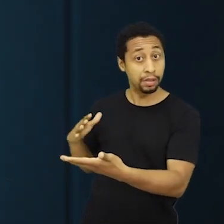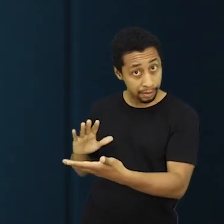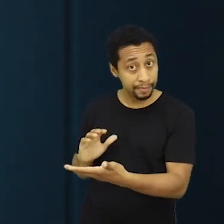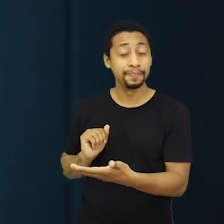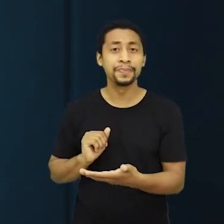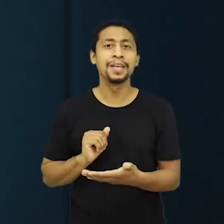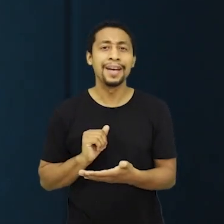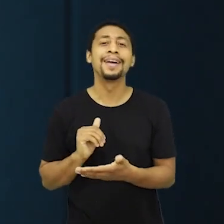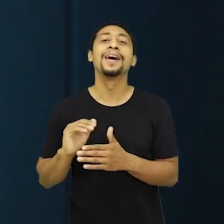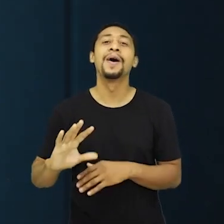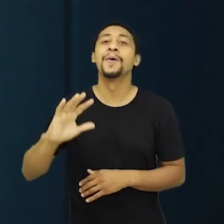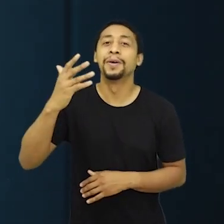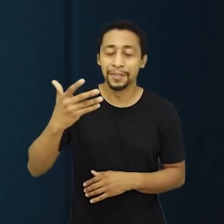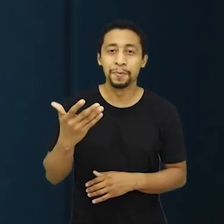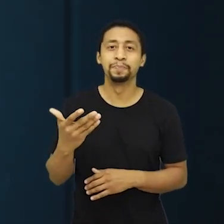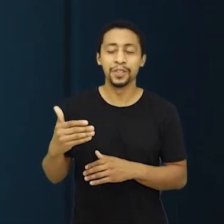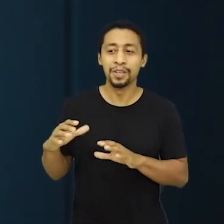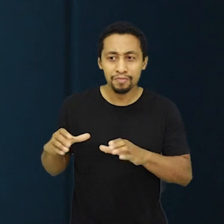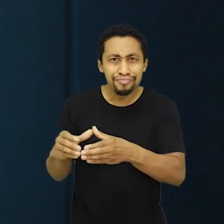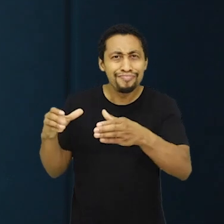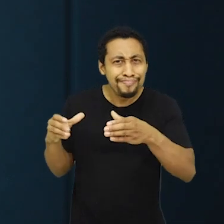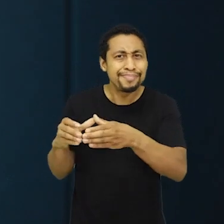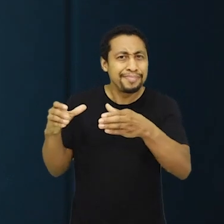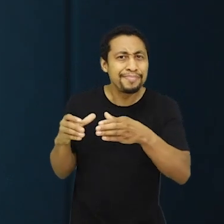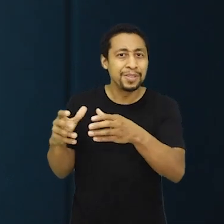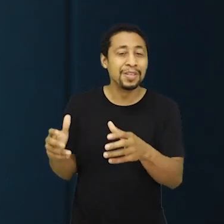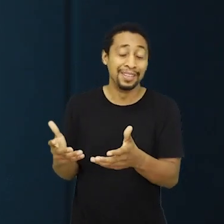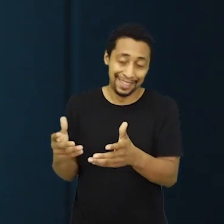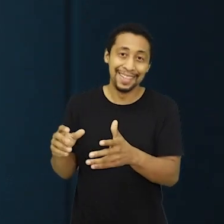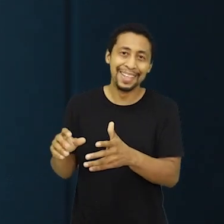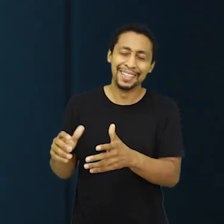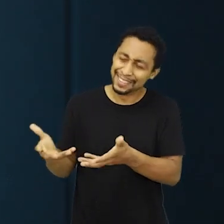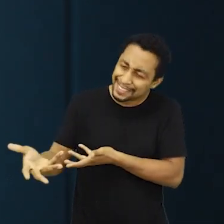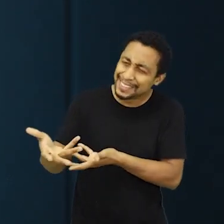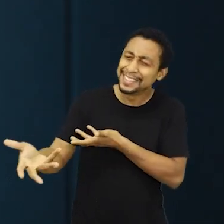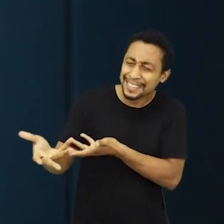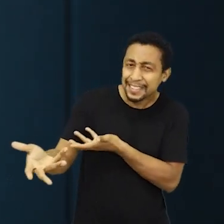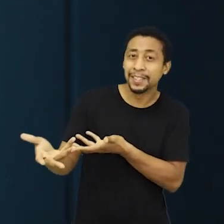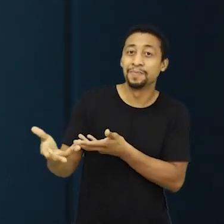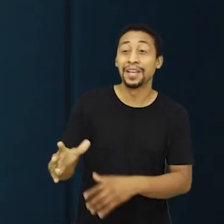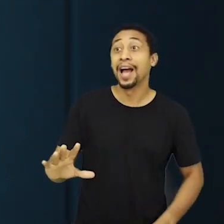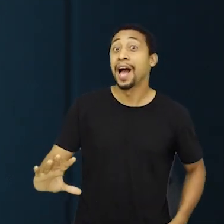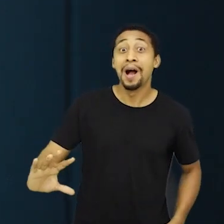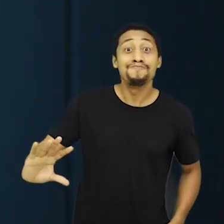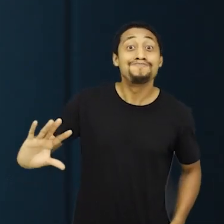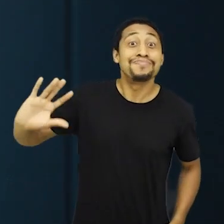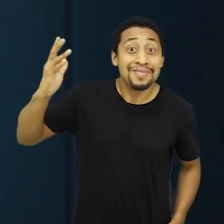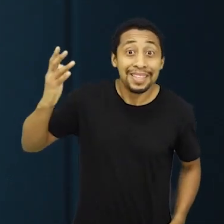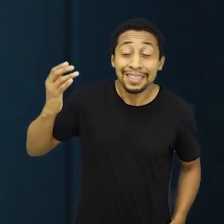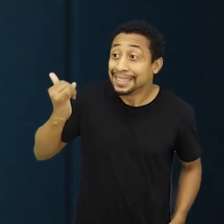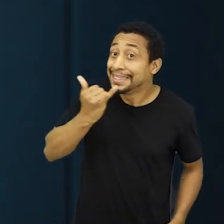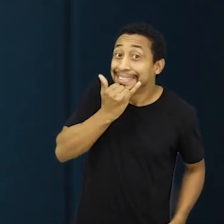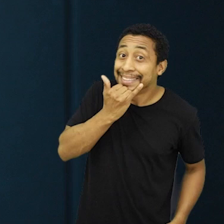dessa trajetória, e é um resultado que às vezes a gente não espera, mas que foi bom, muitas